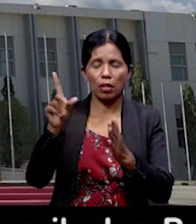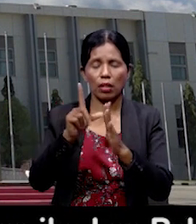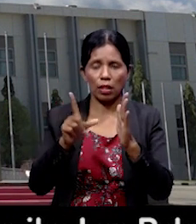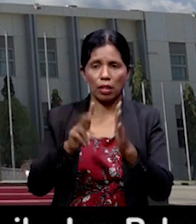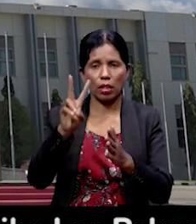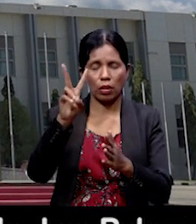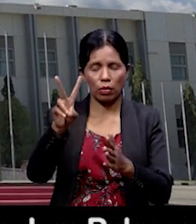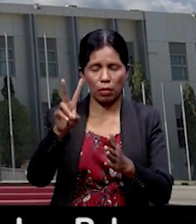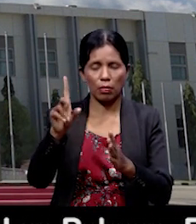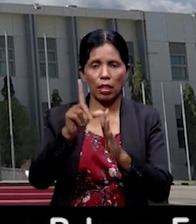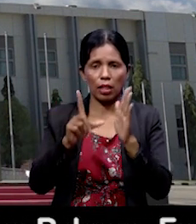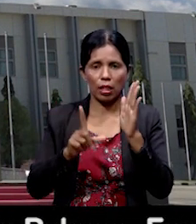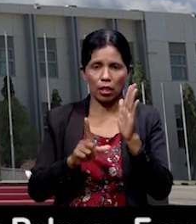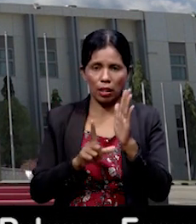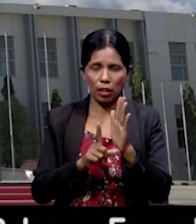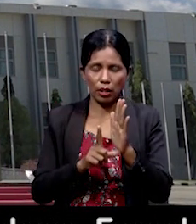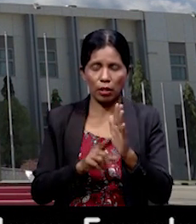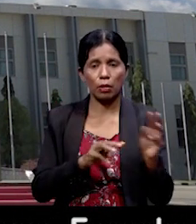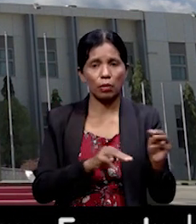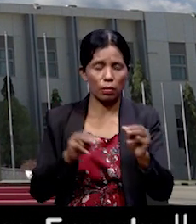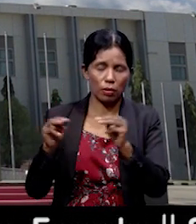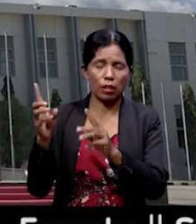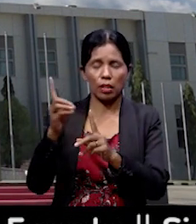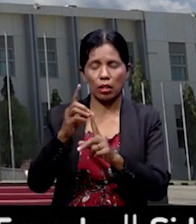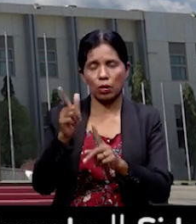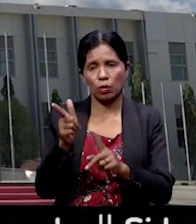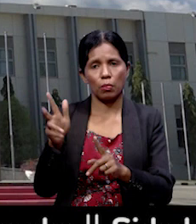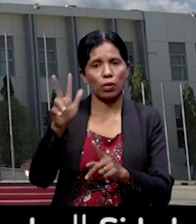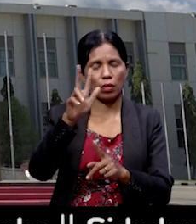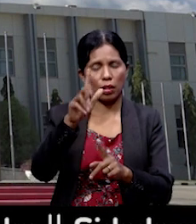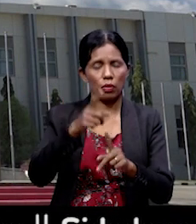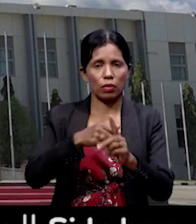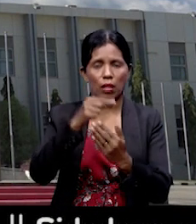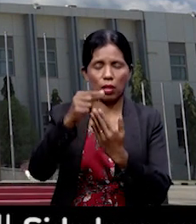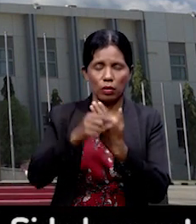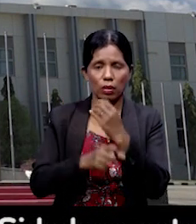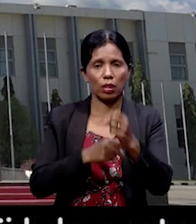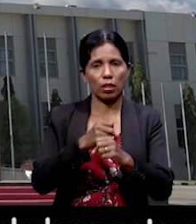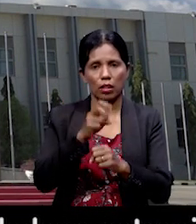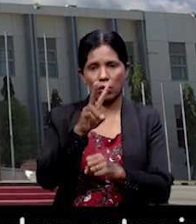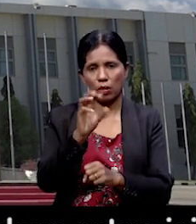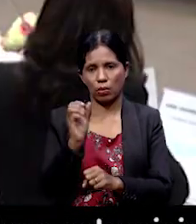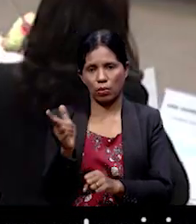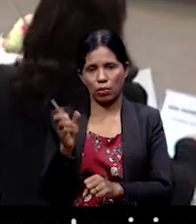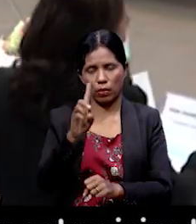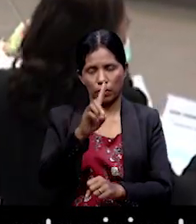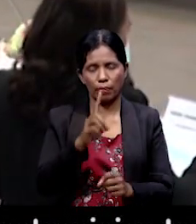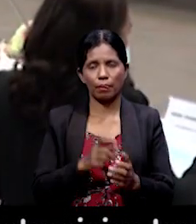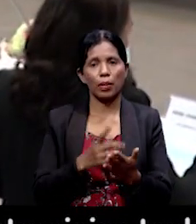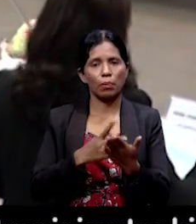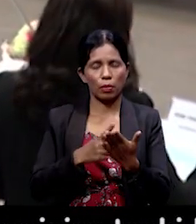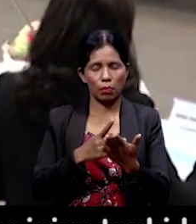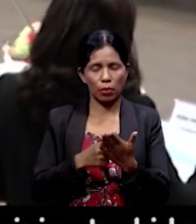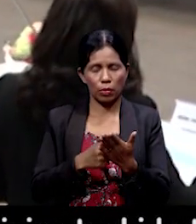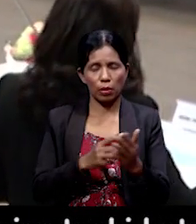rua, ba decreto lei suplemento remuneratório e a loro ronulo recintolo fulan agosto tina rin rua ronulo recinida. Proposta alteração da